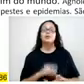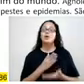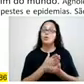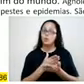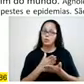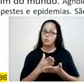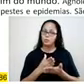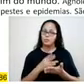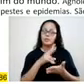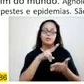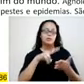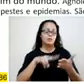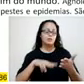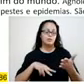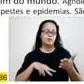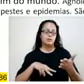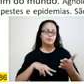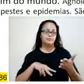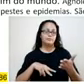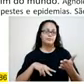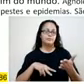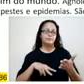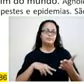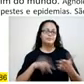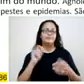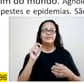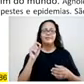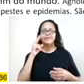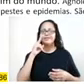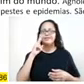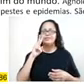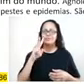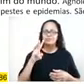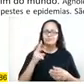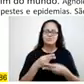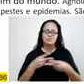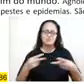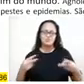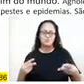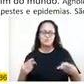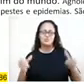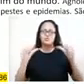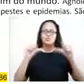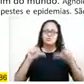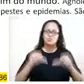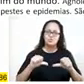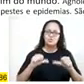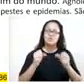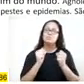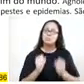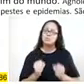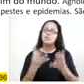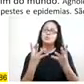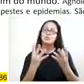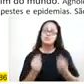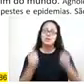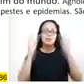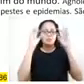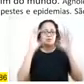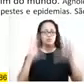Comecem acompanhando comigo aí. Quem não viu tamanho horror pode se considerar abençoado. As vítimas morriam